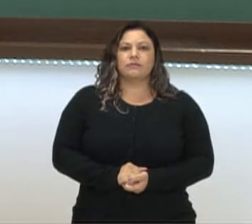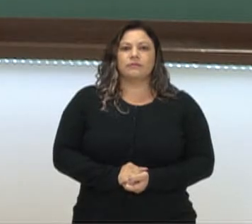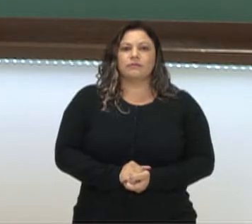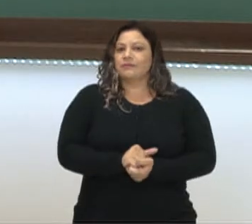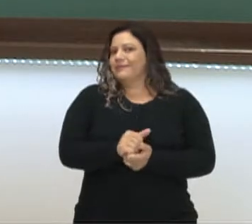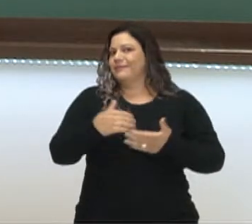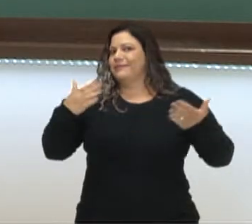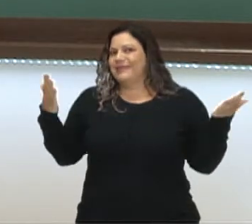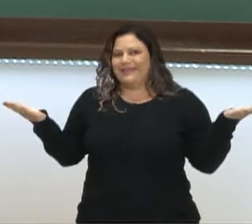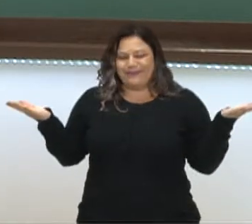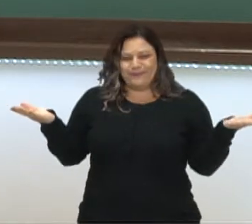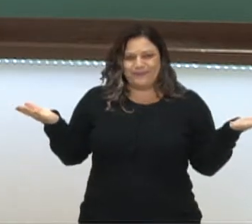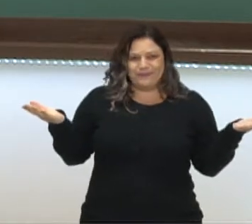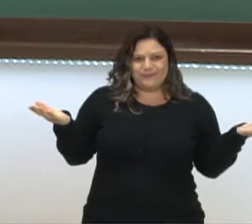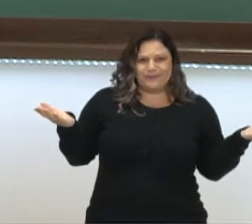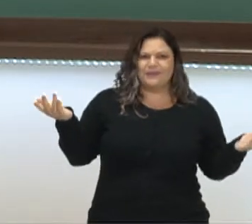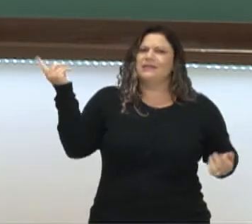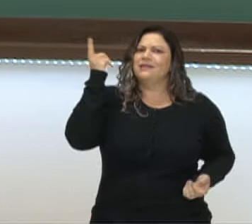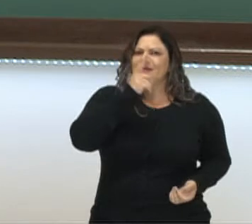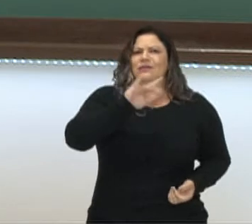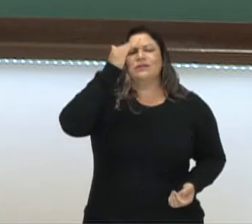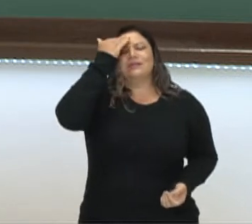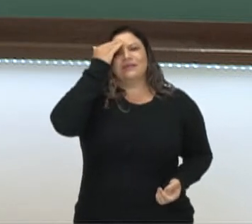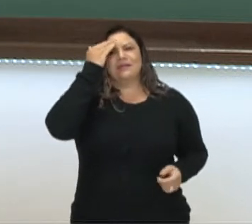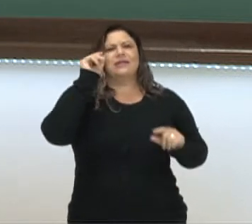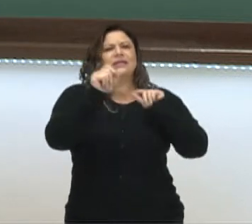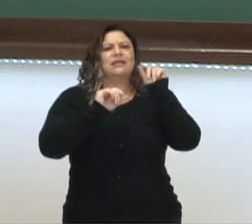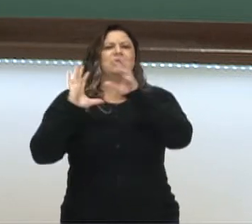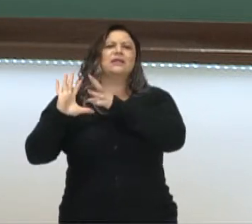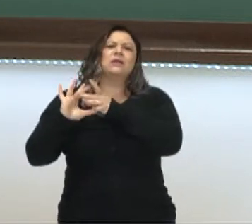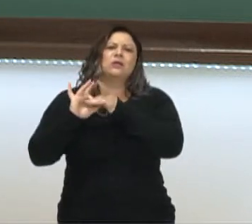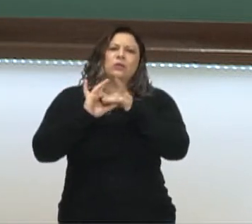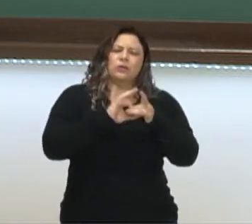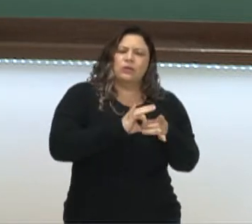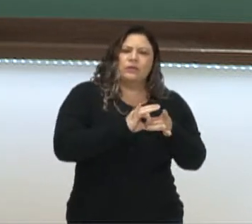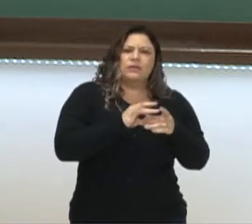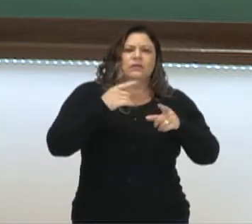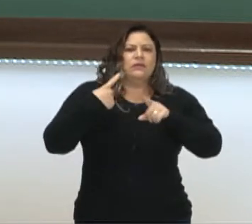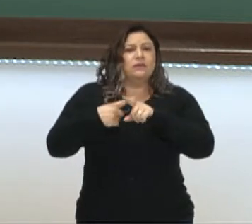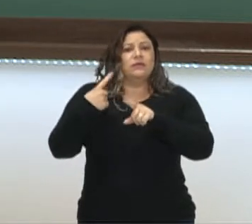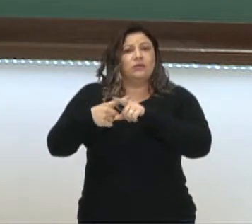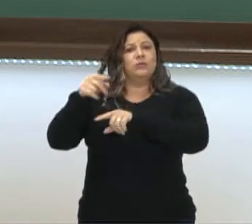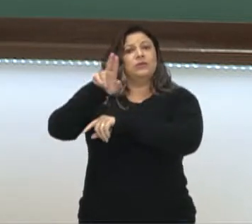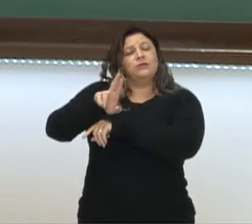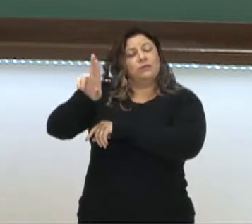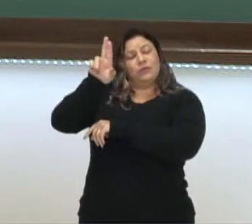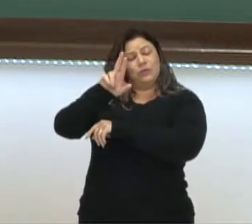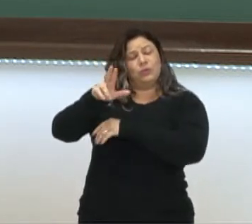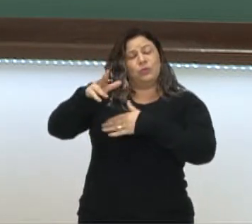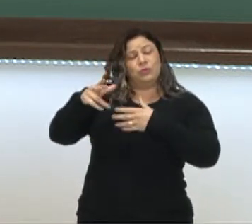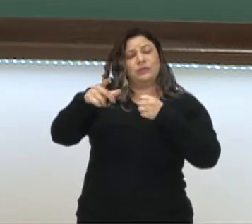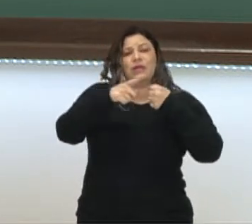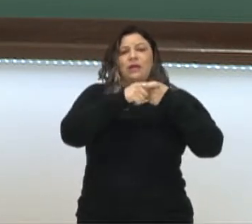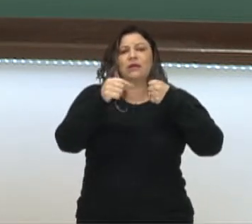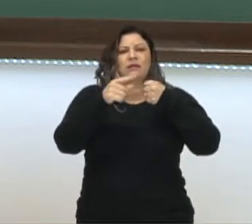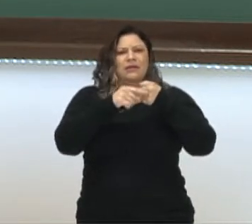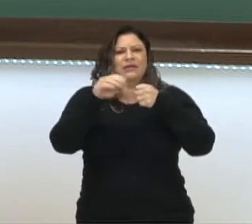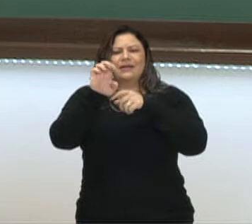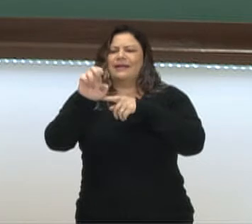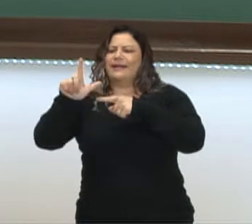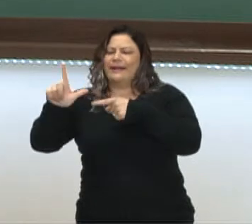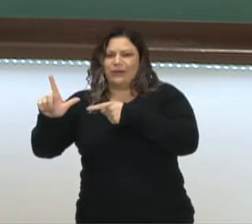E aí, pessoal, conseguiram entender o contexto? Por que foi utilizado esse artículo